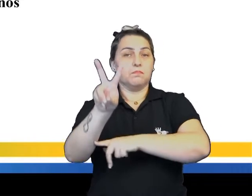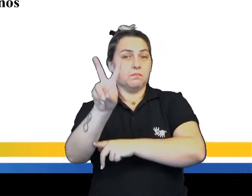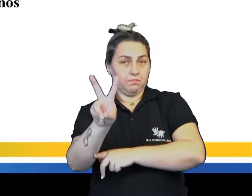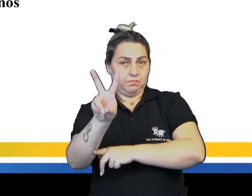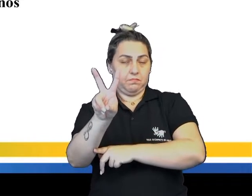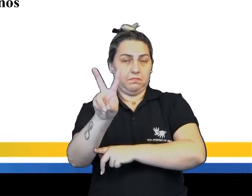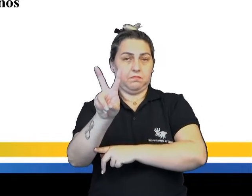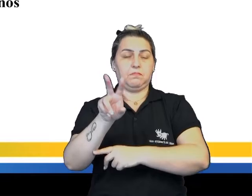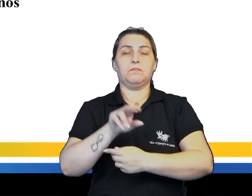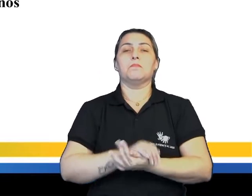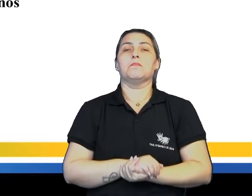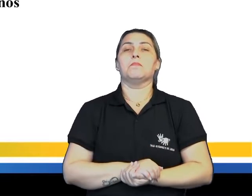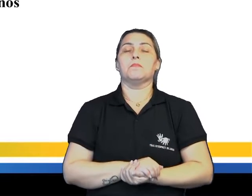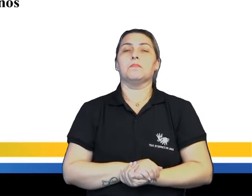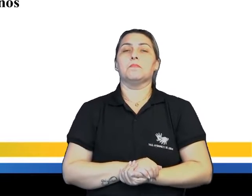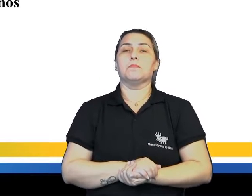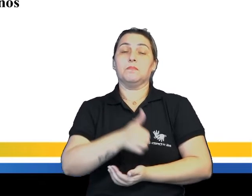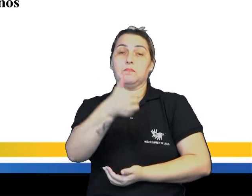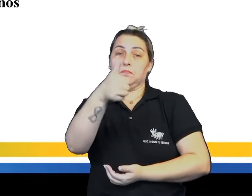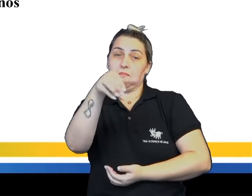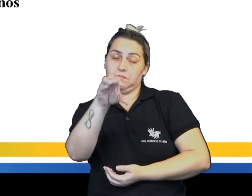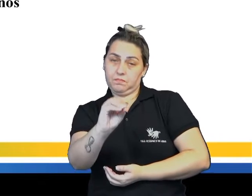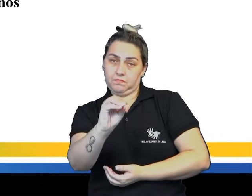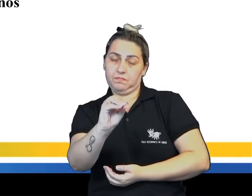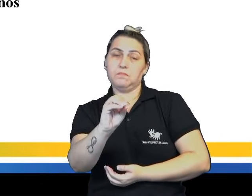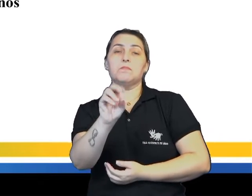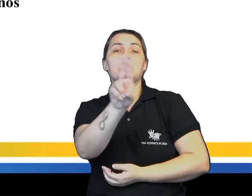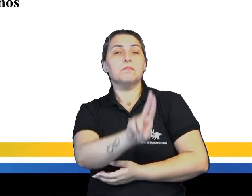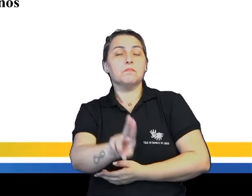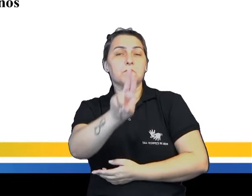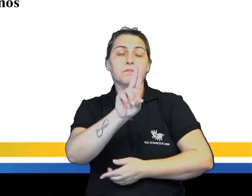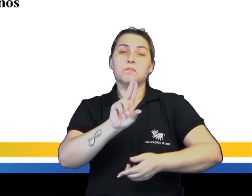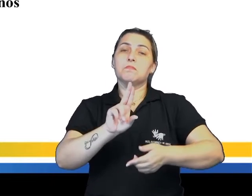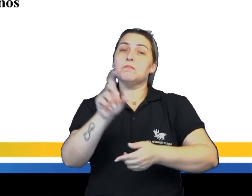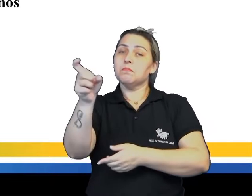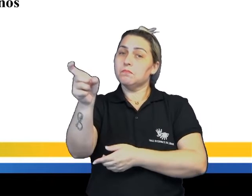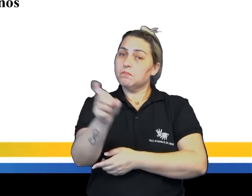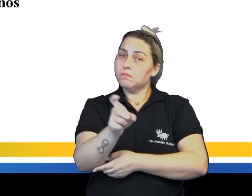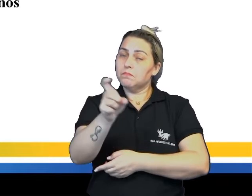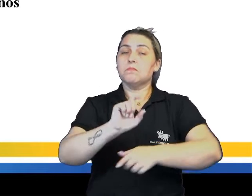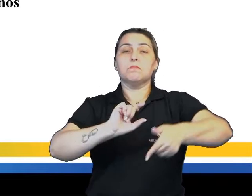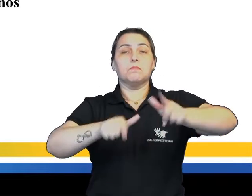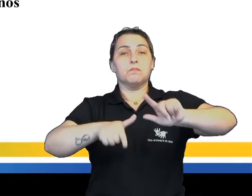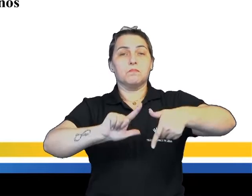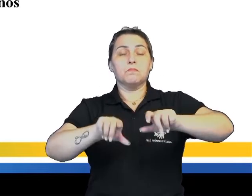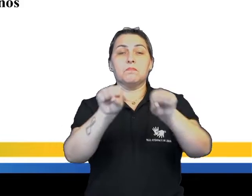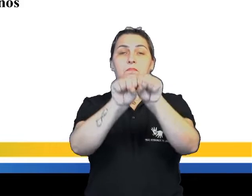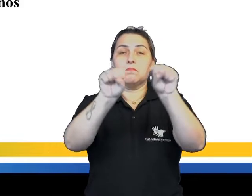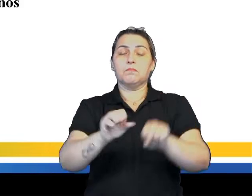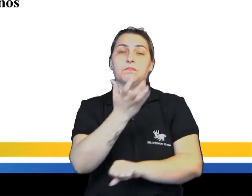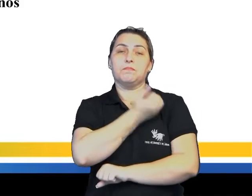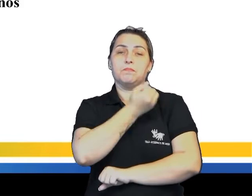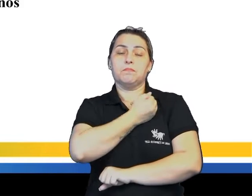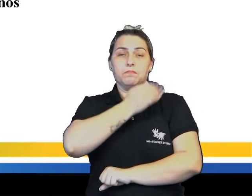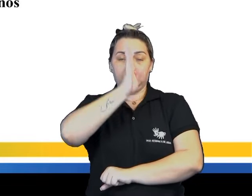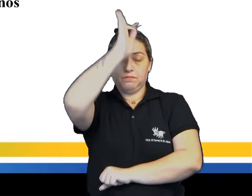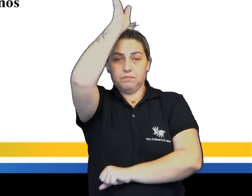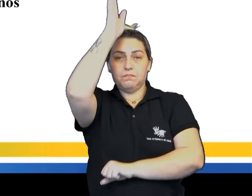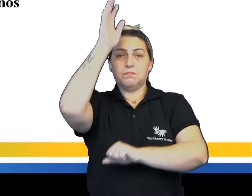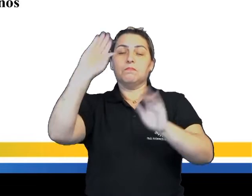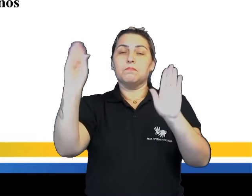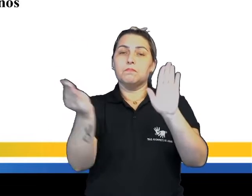V. O 10, nós utilizamos o X no sistema de numeração romano. E aí eu coloquei